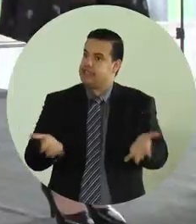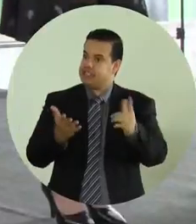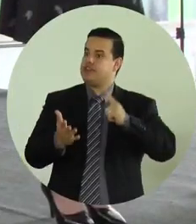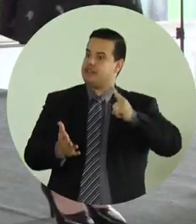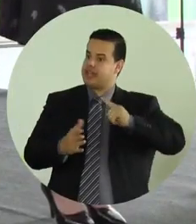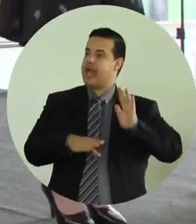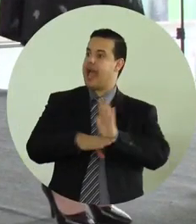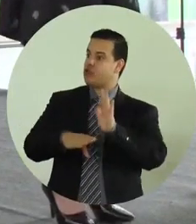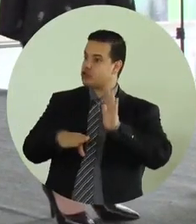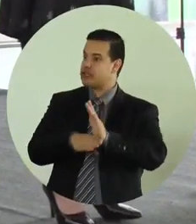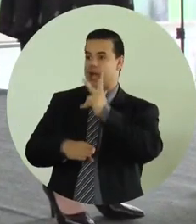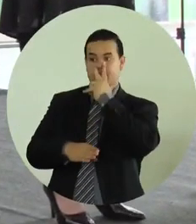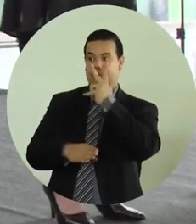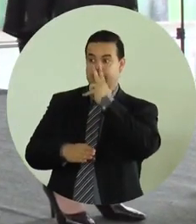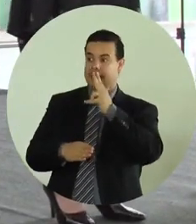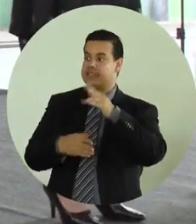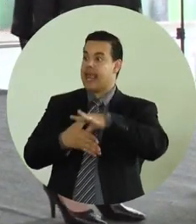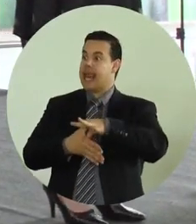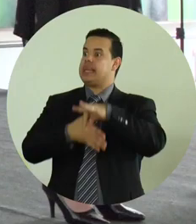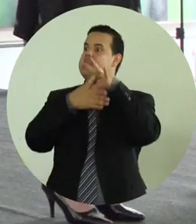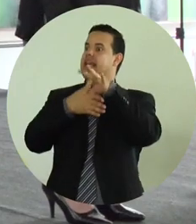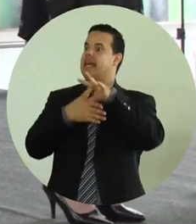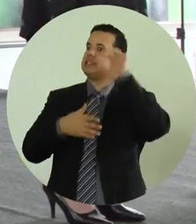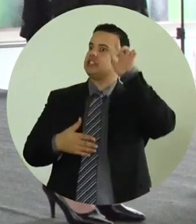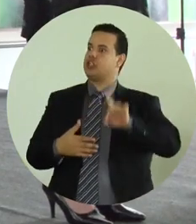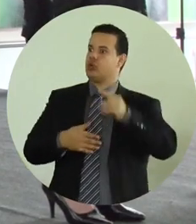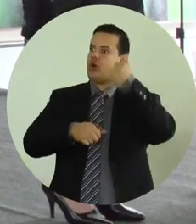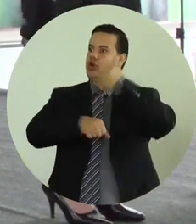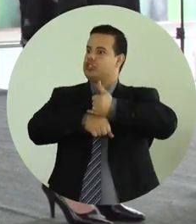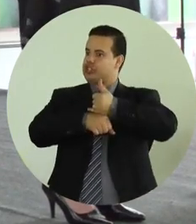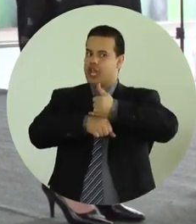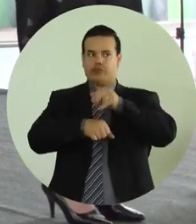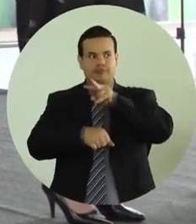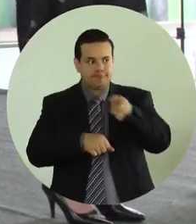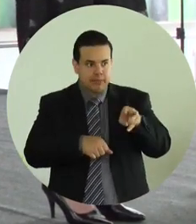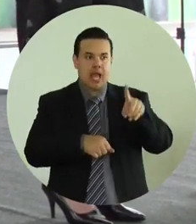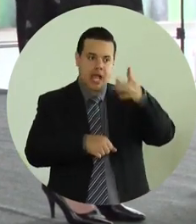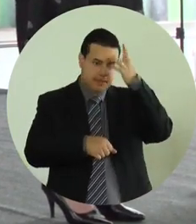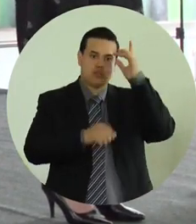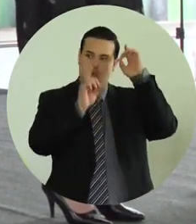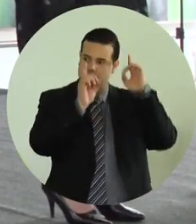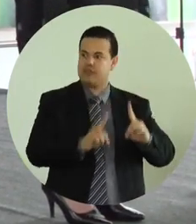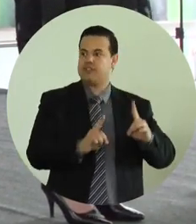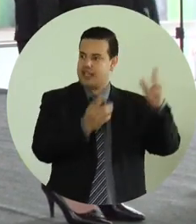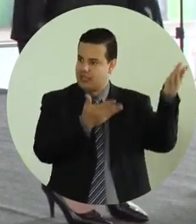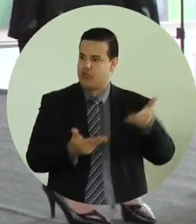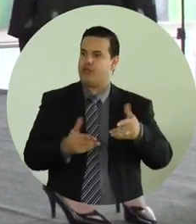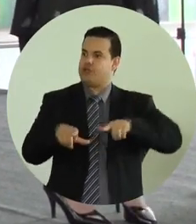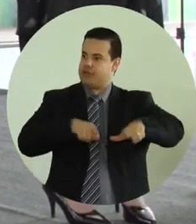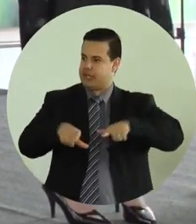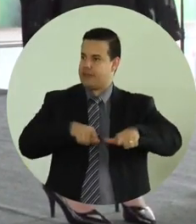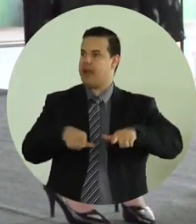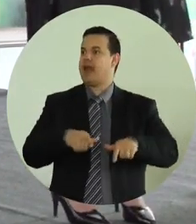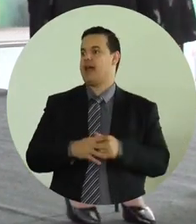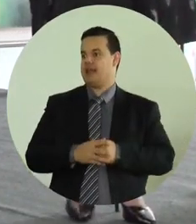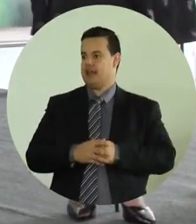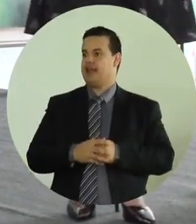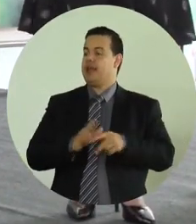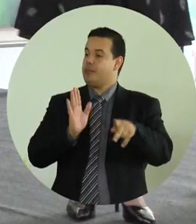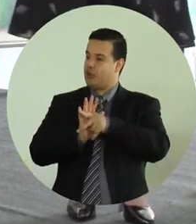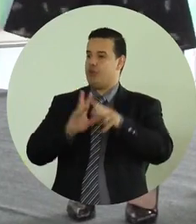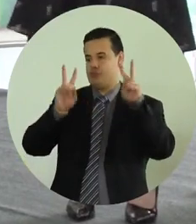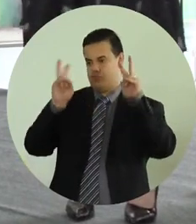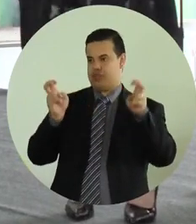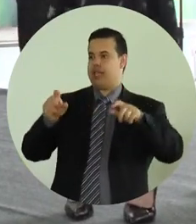para motivar a alta liderança das empresas para esse olhar um pouco mais ampliado nas questões relacionadas à